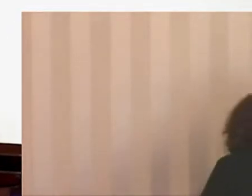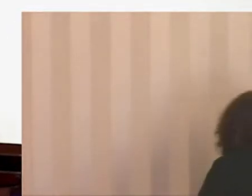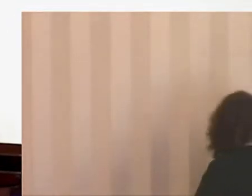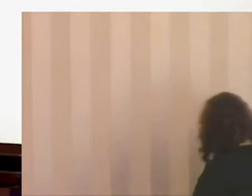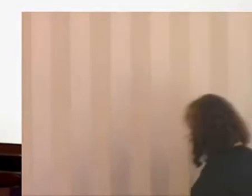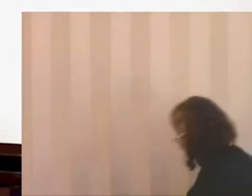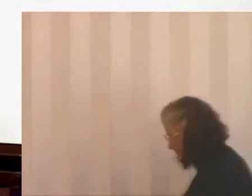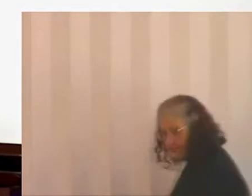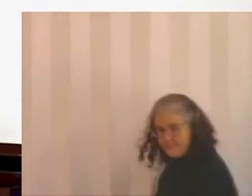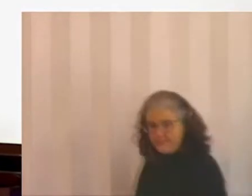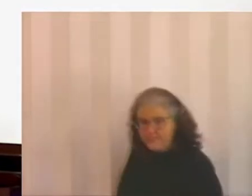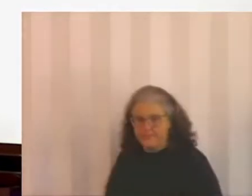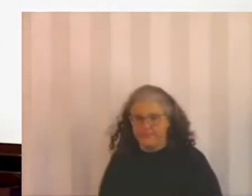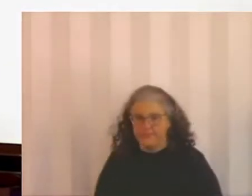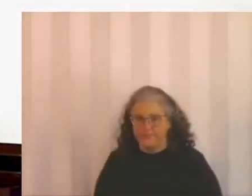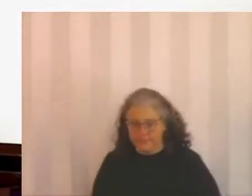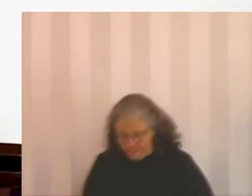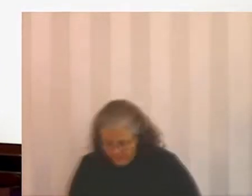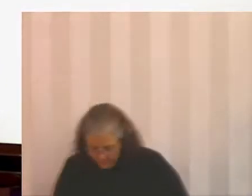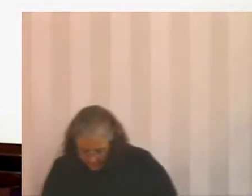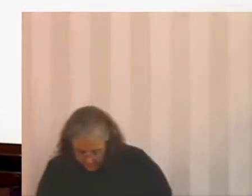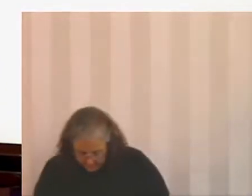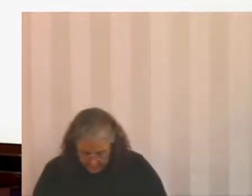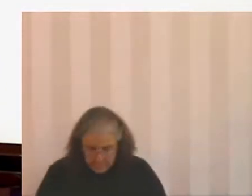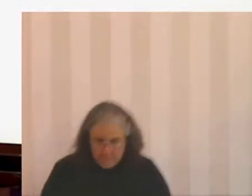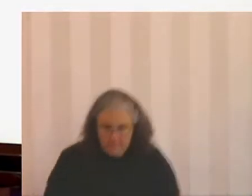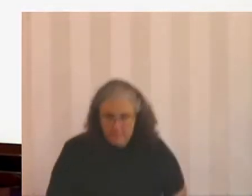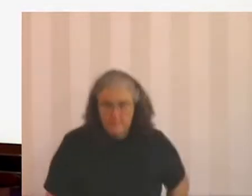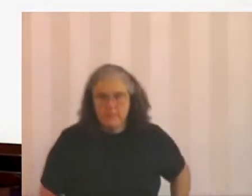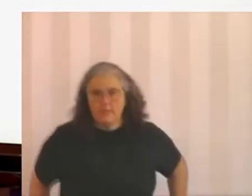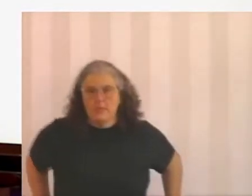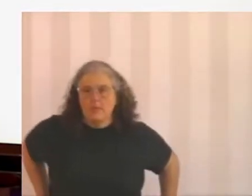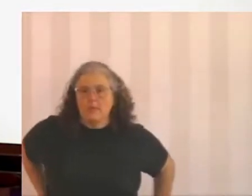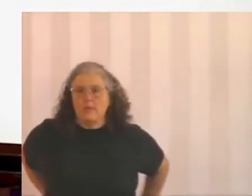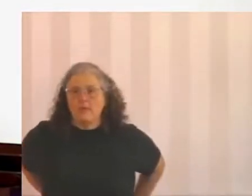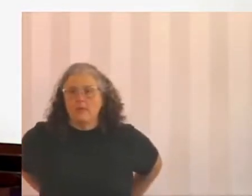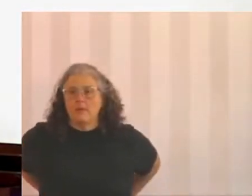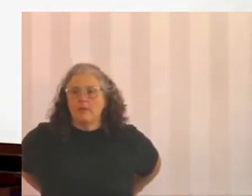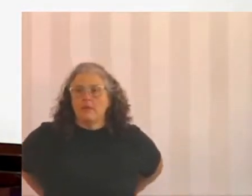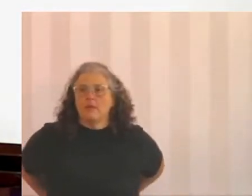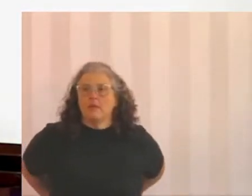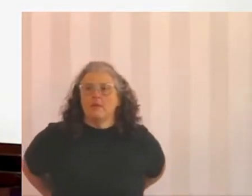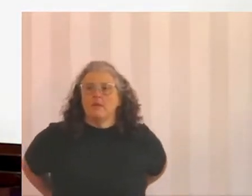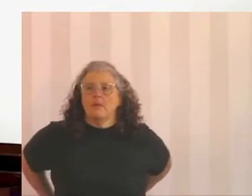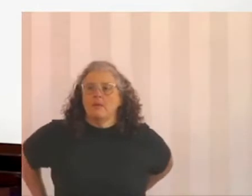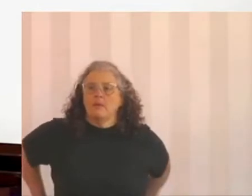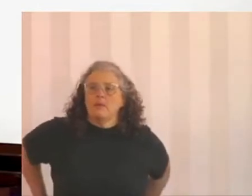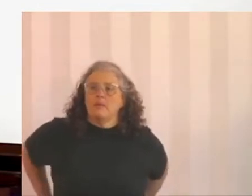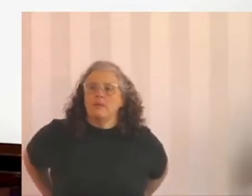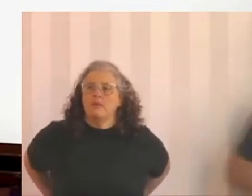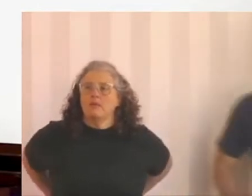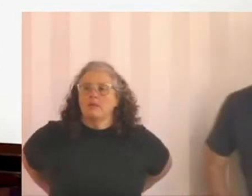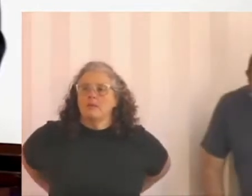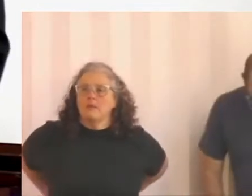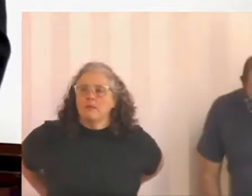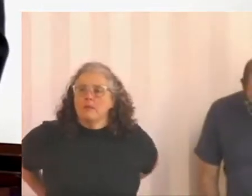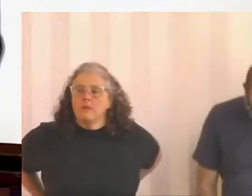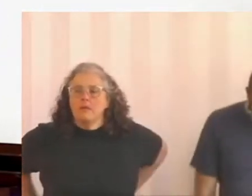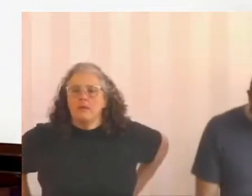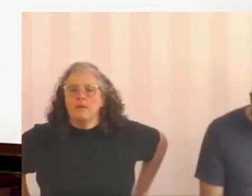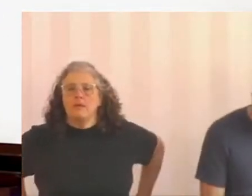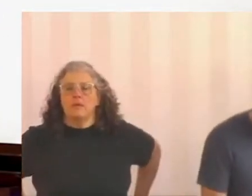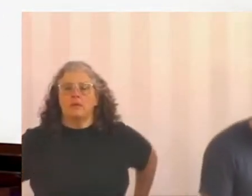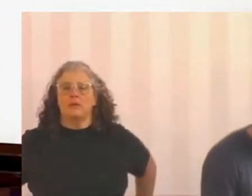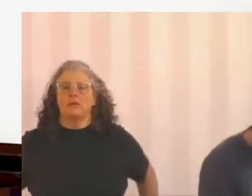como em Cristo Jesus. E nós vamos em outro momento expor os versículos